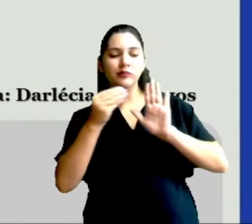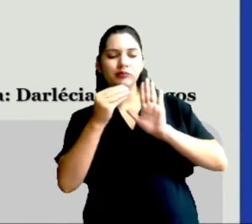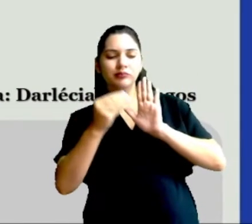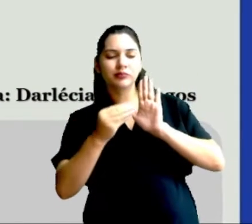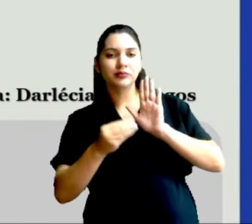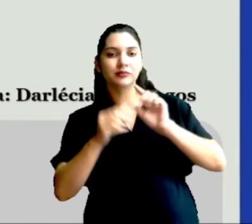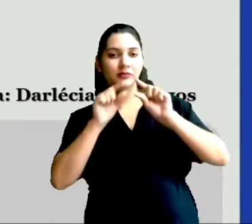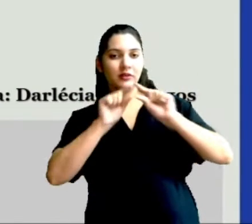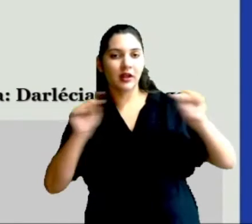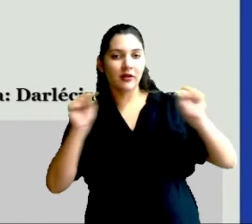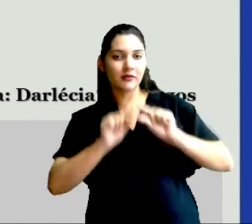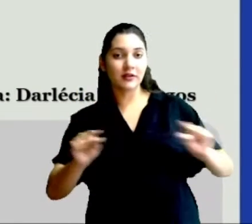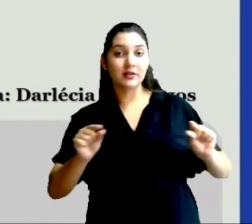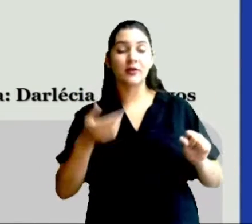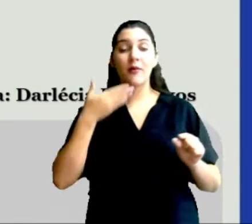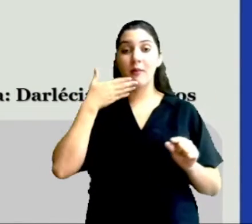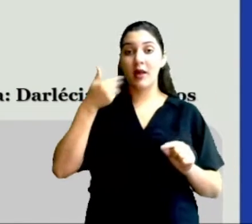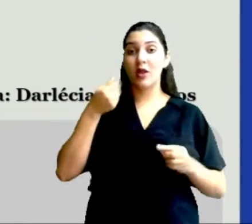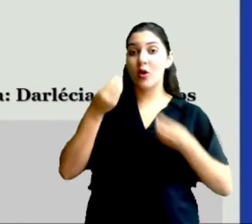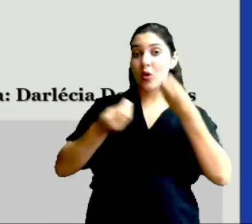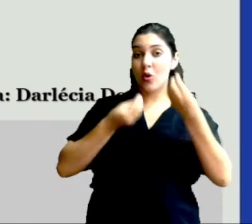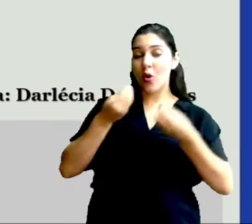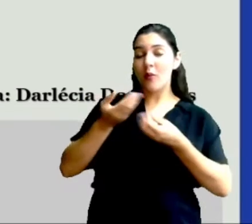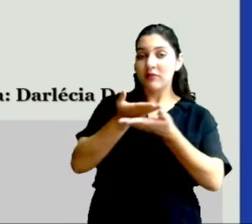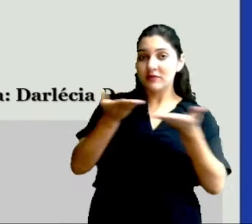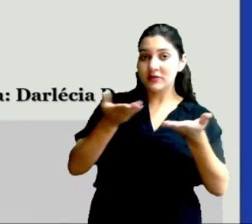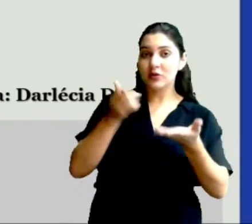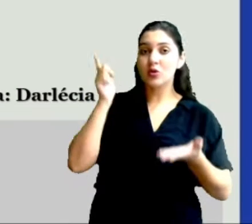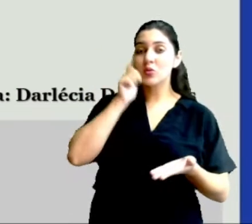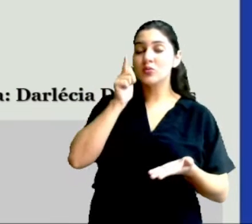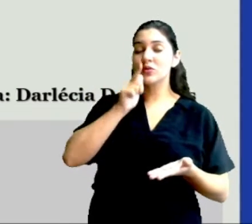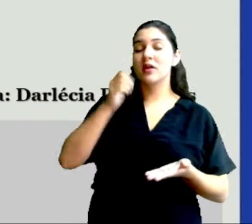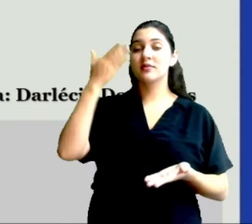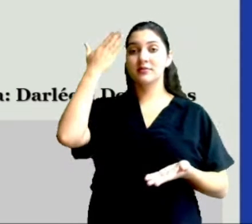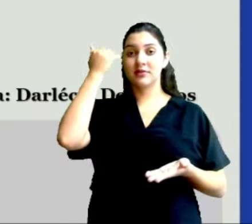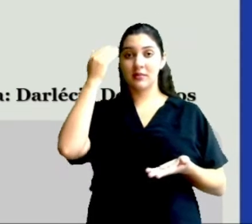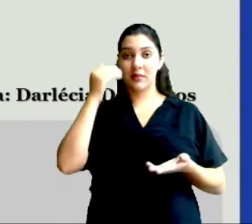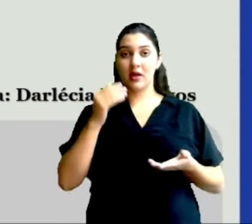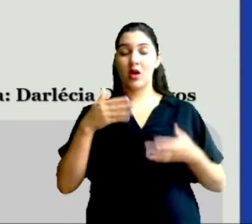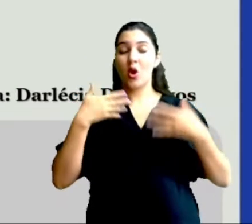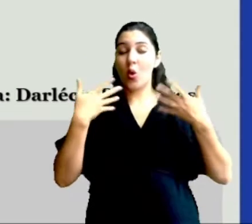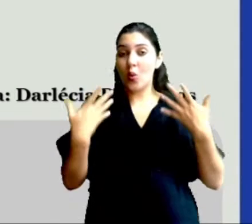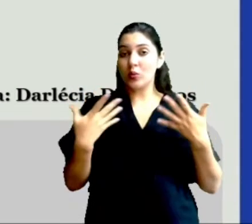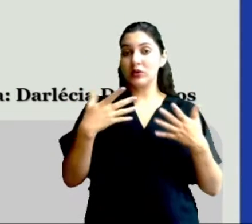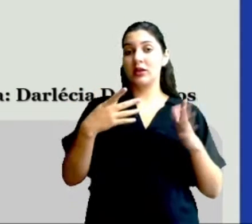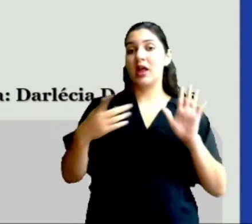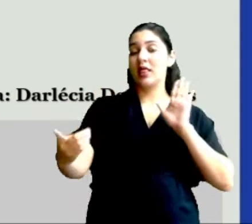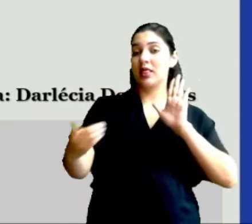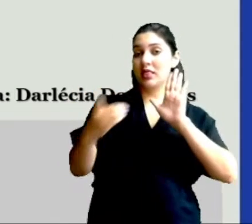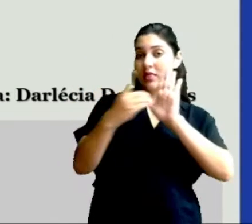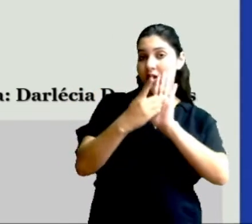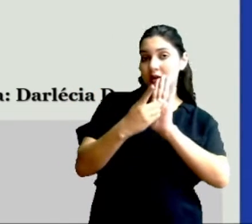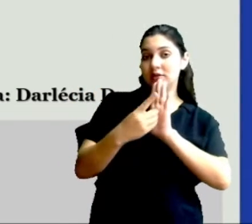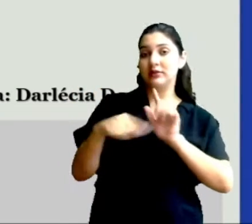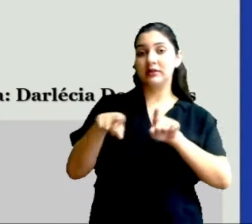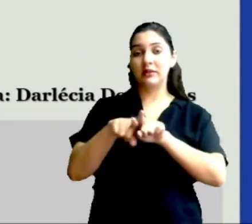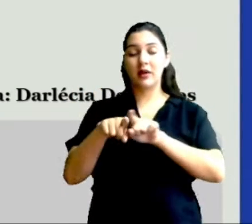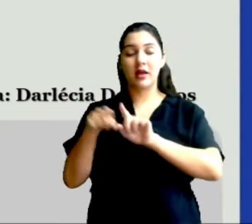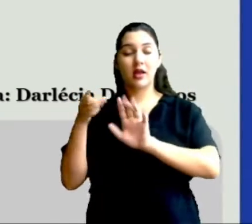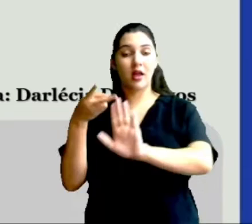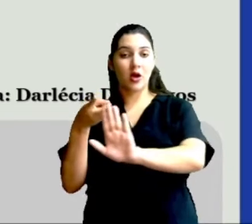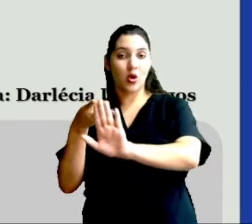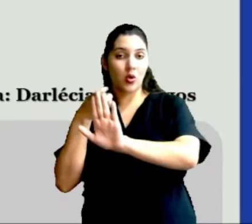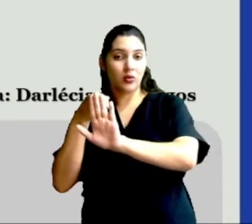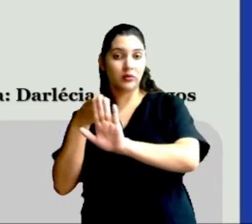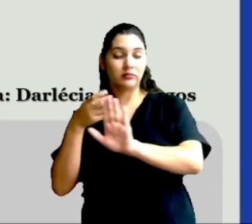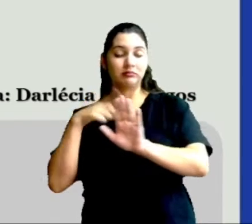frases e o melhor, como é que você aí de casa consegue saber onde é a denotação e onde é a conotação